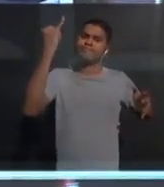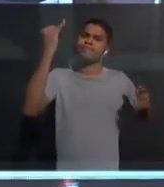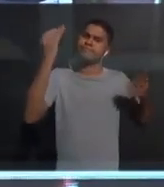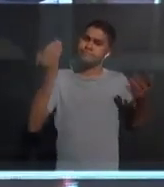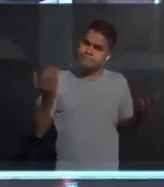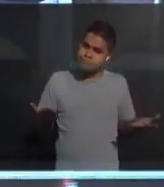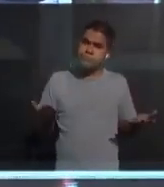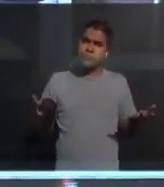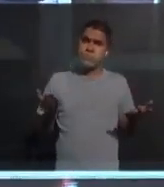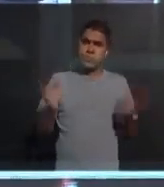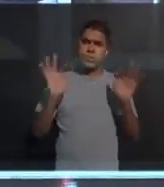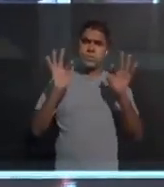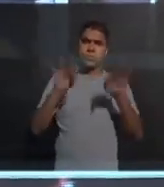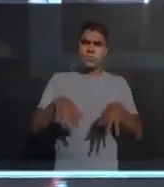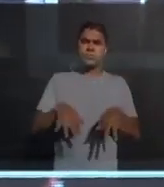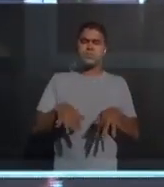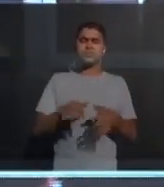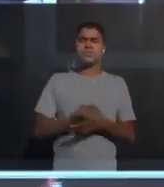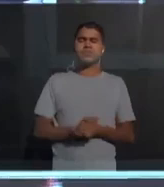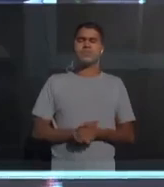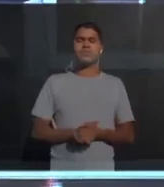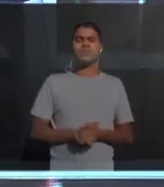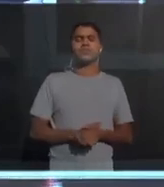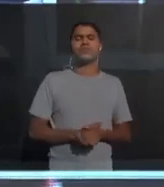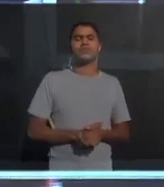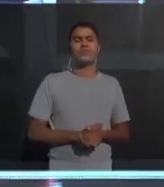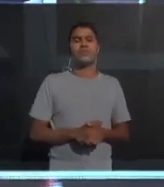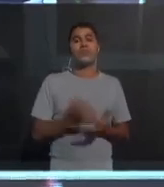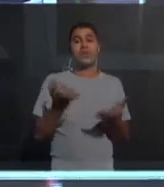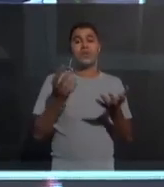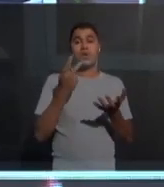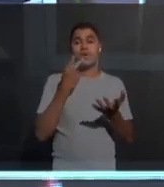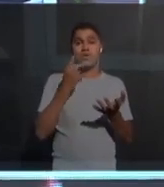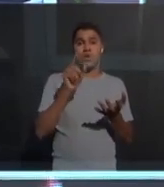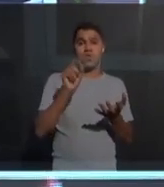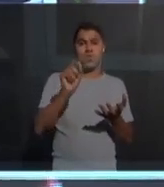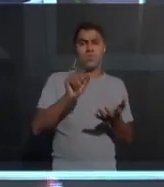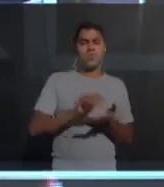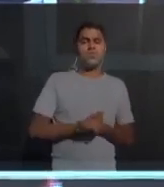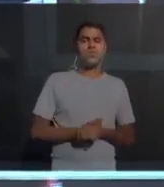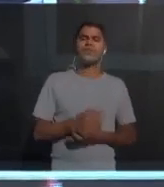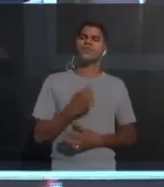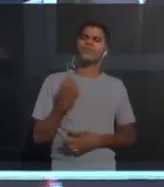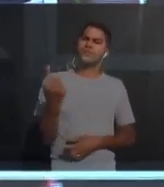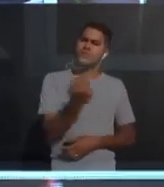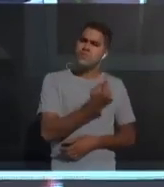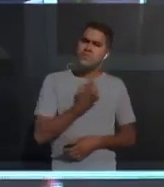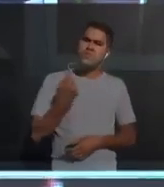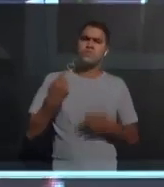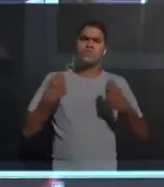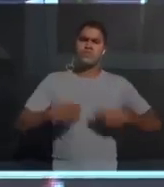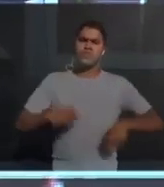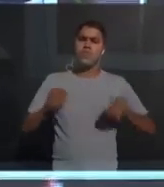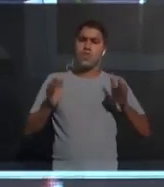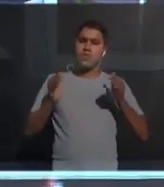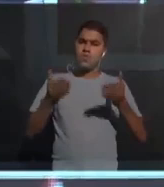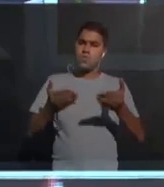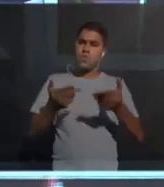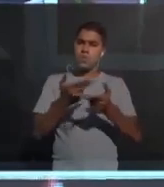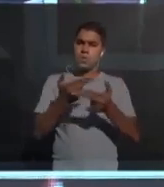pra finalizar né eu quero falar o seguinte nós precisamos focar na coisa